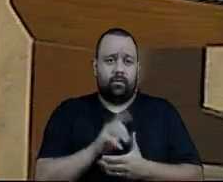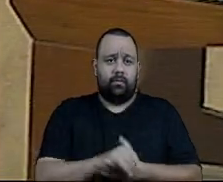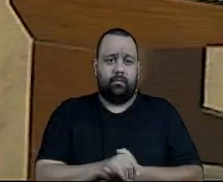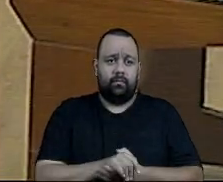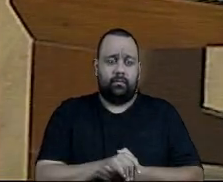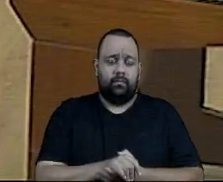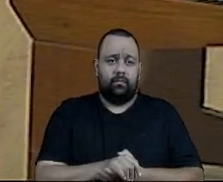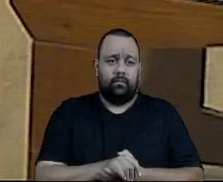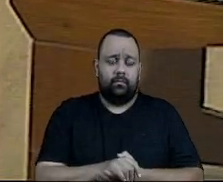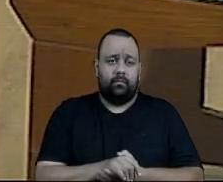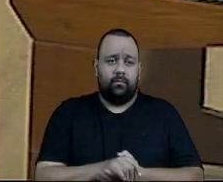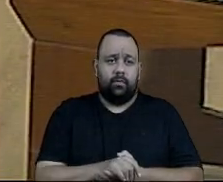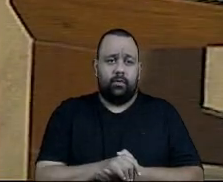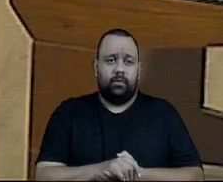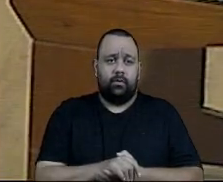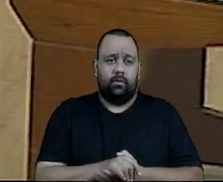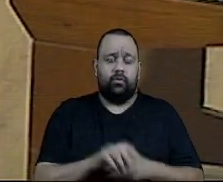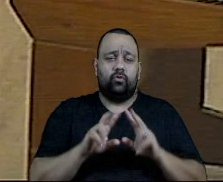uma posição